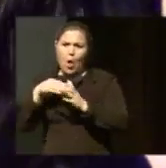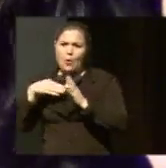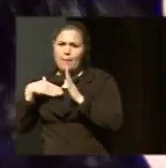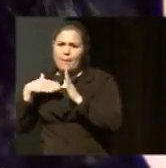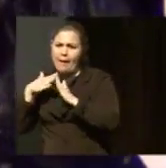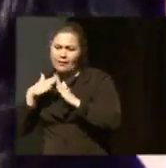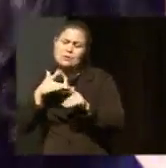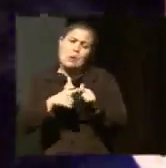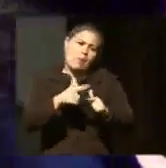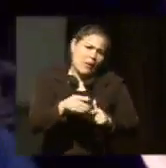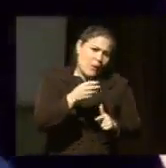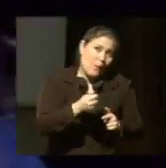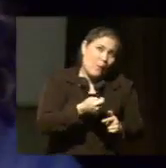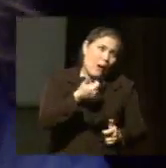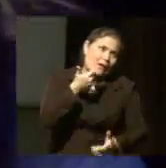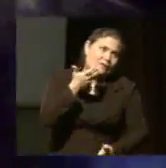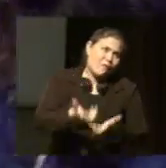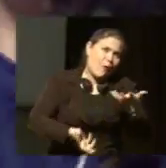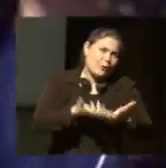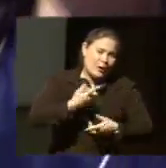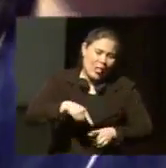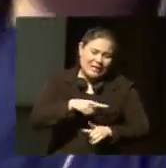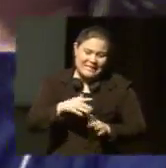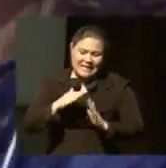problemas, quase botou fogo na nossa casa.